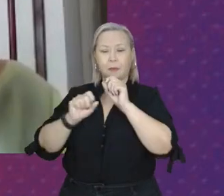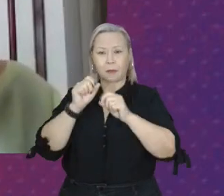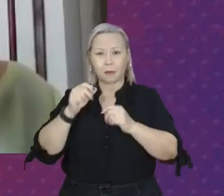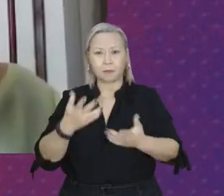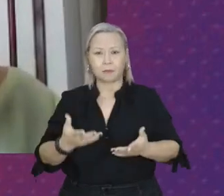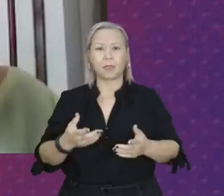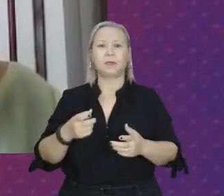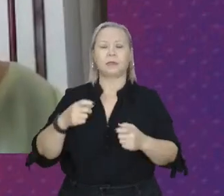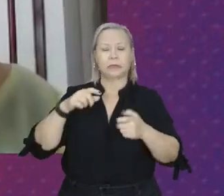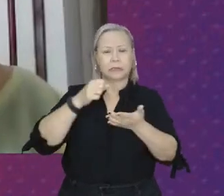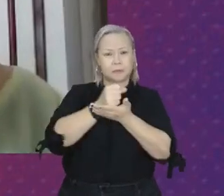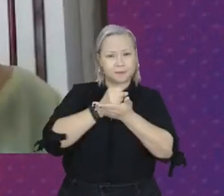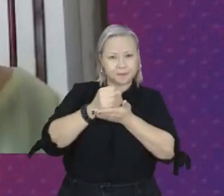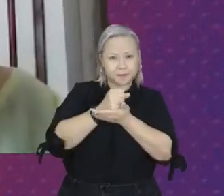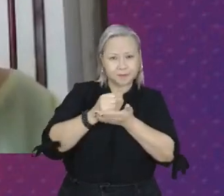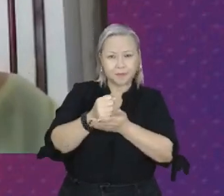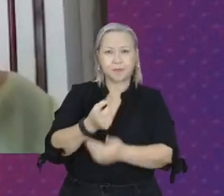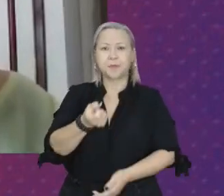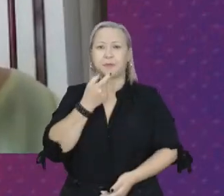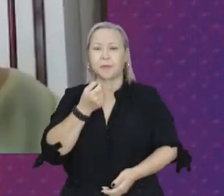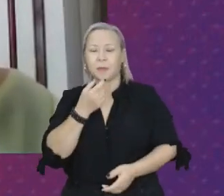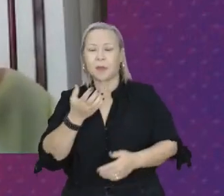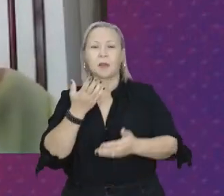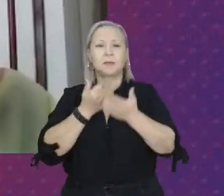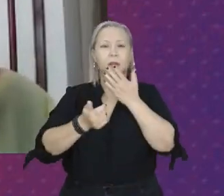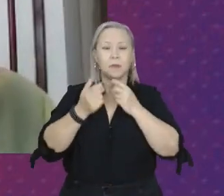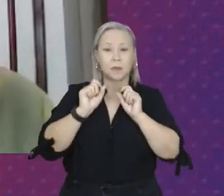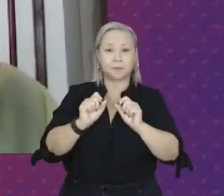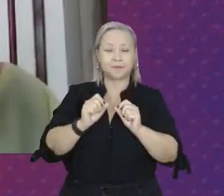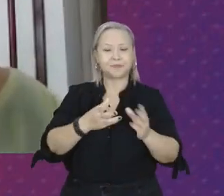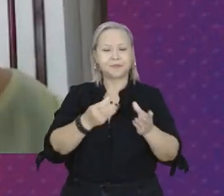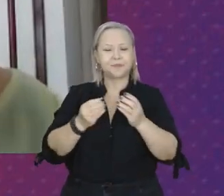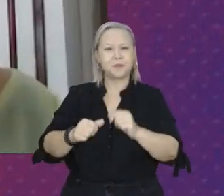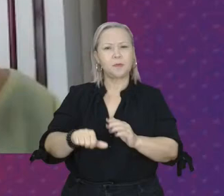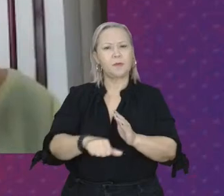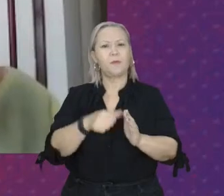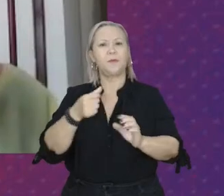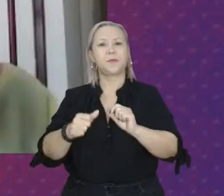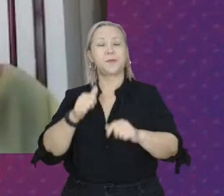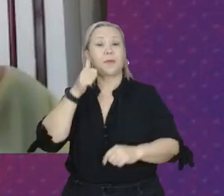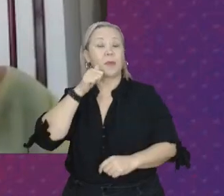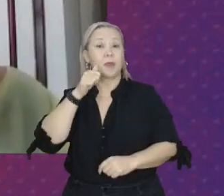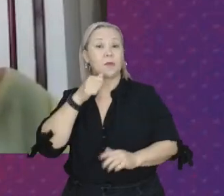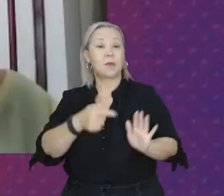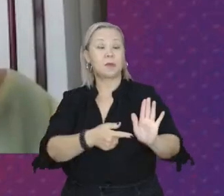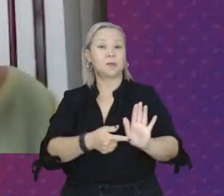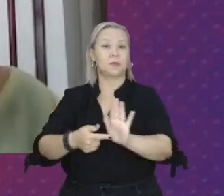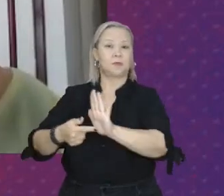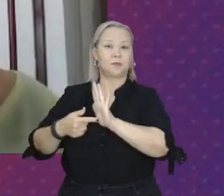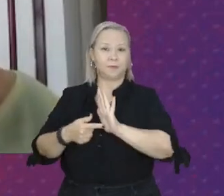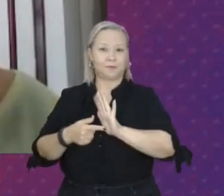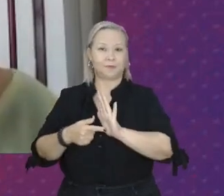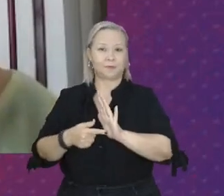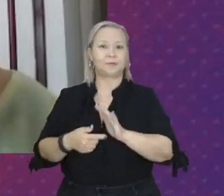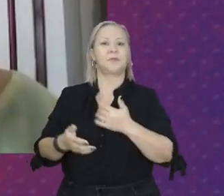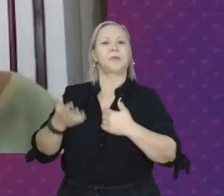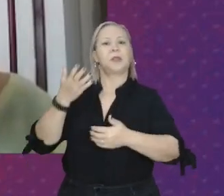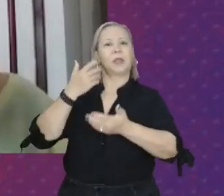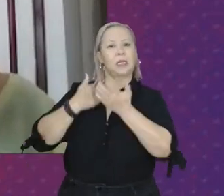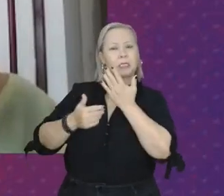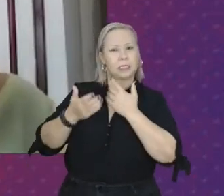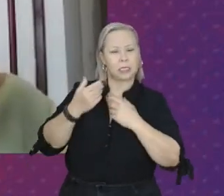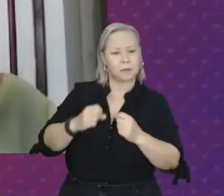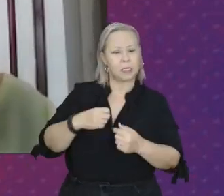medicinais, alimentos, e muitas vezes são as mulheres que nos mostram que uma mesma planta é um alimento e é também uma